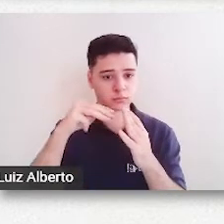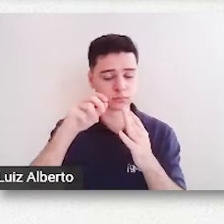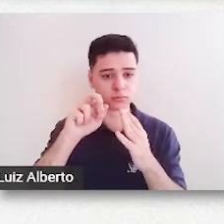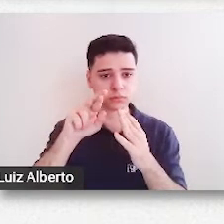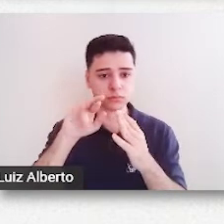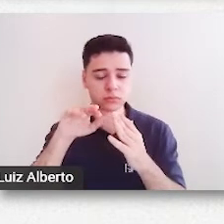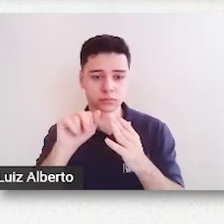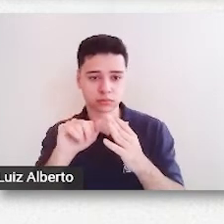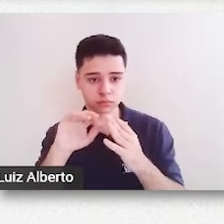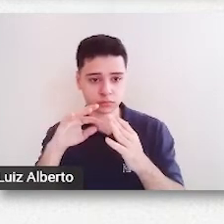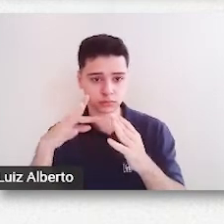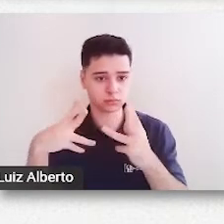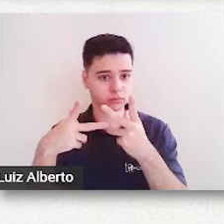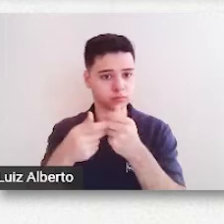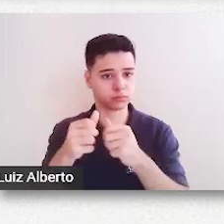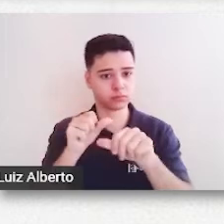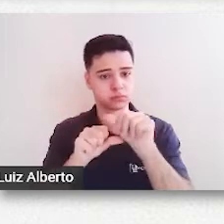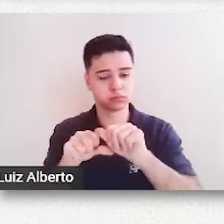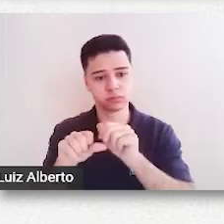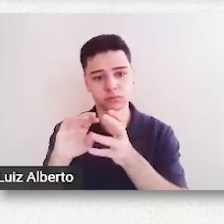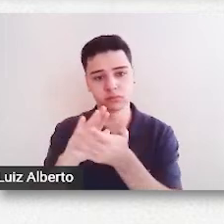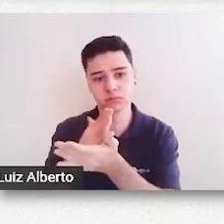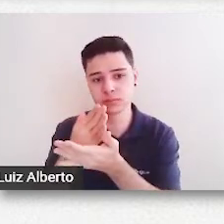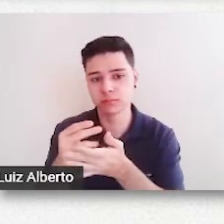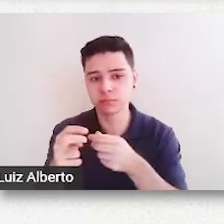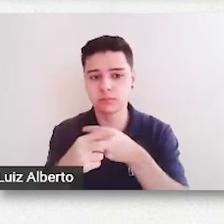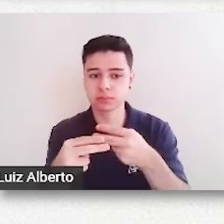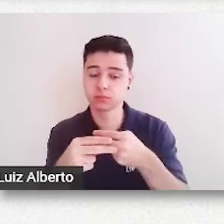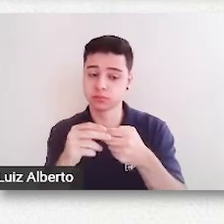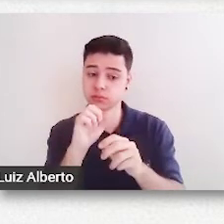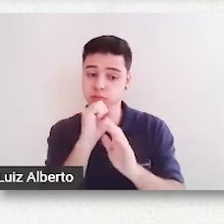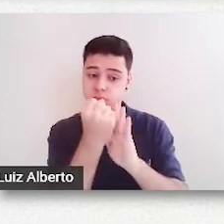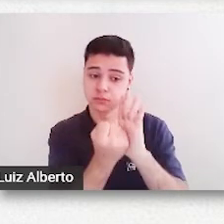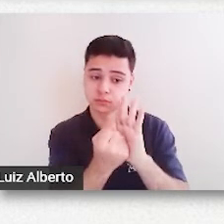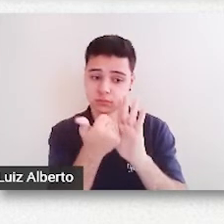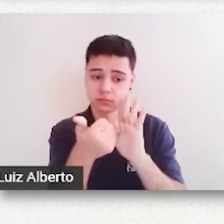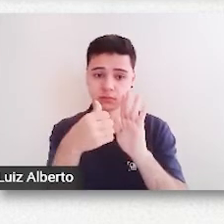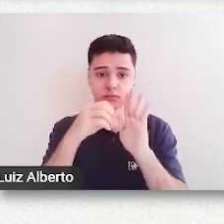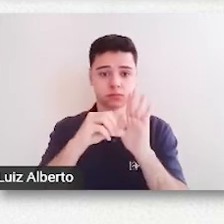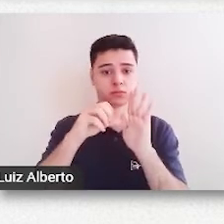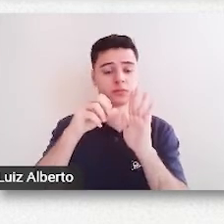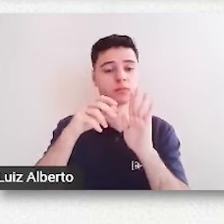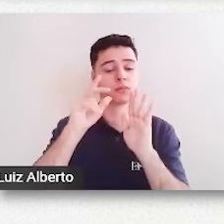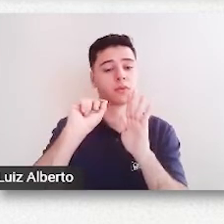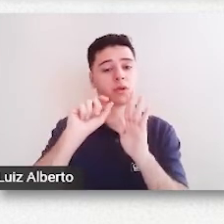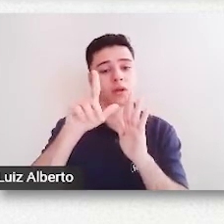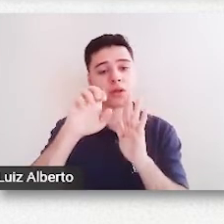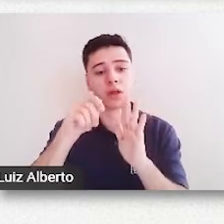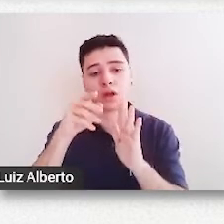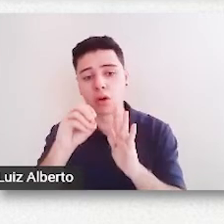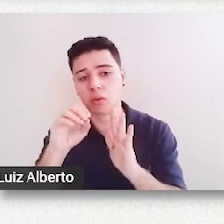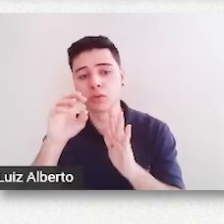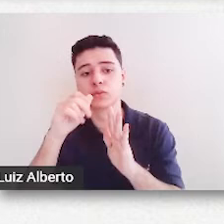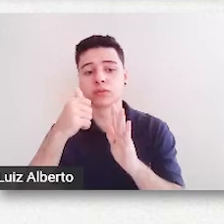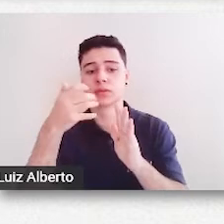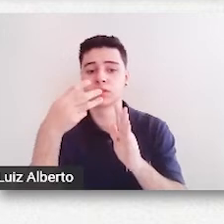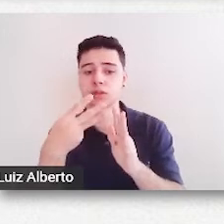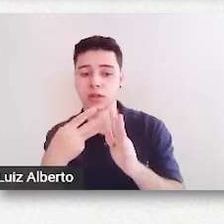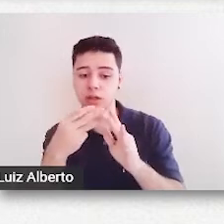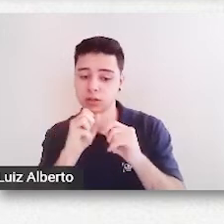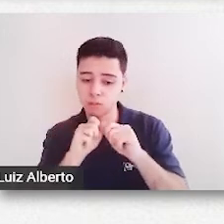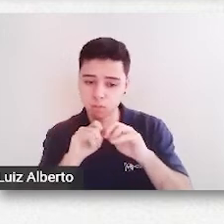uma outra modificação no século XIX, né, em que o Papa Leão XIII estendeu a sua festa para